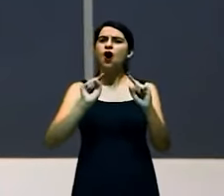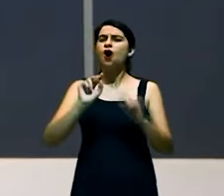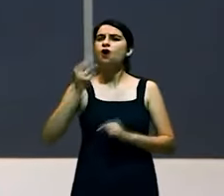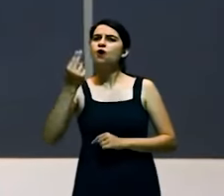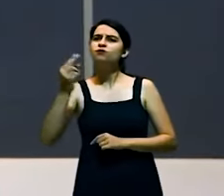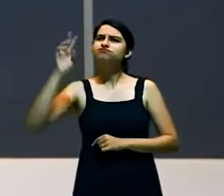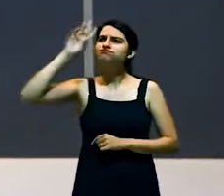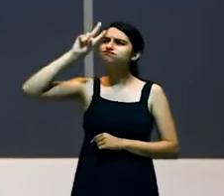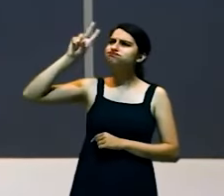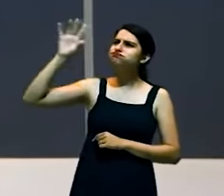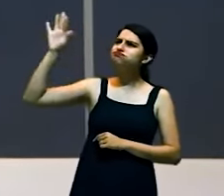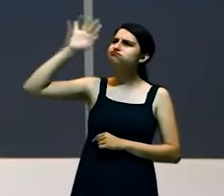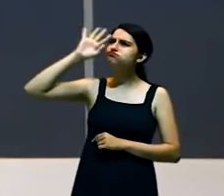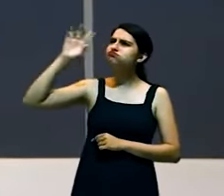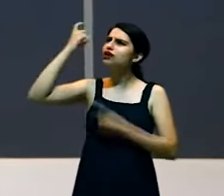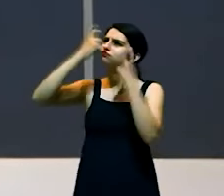Vira o celular.